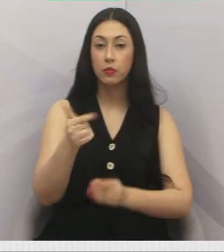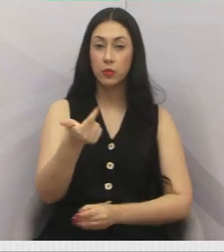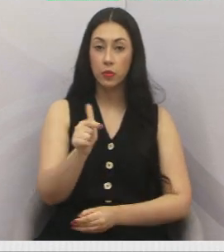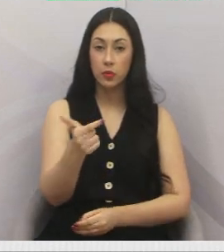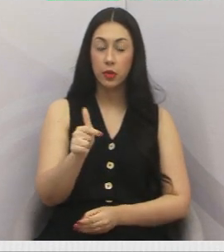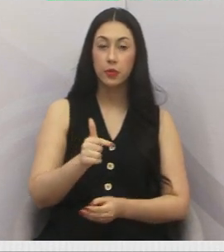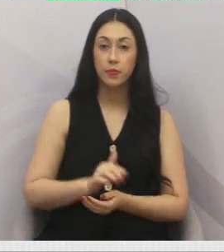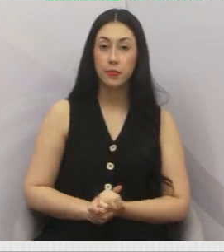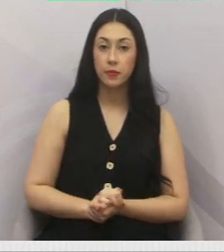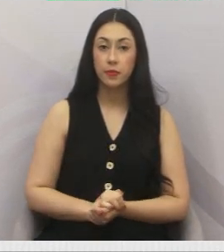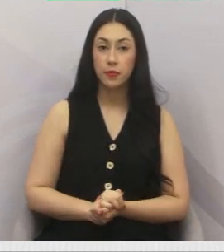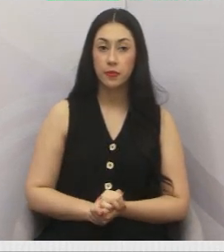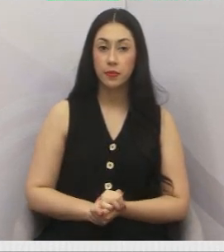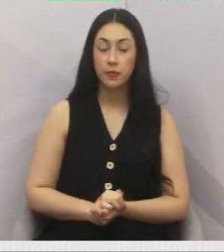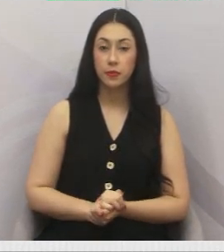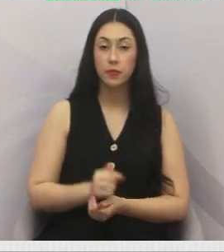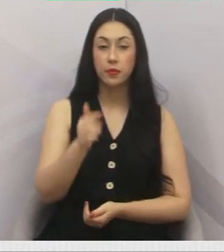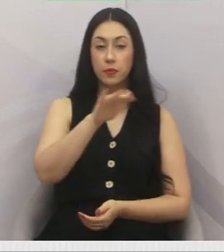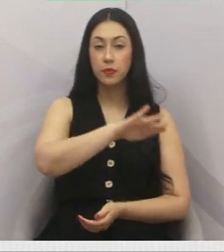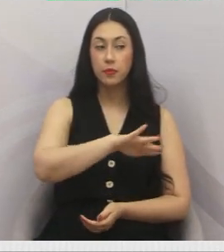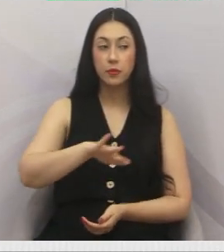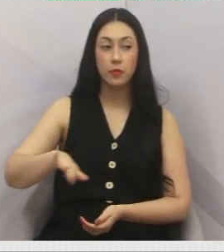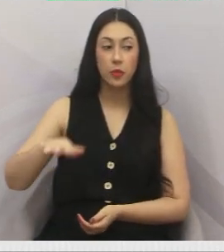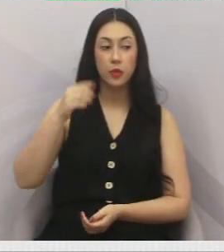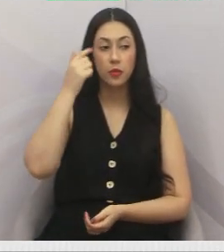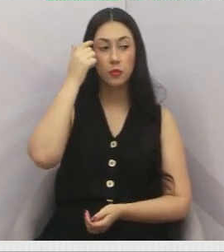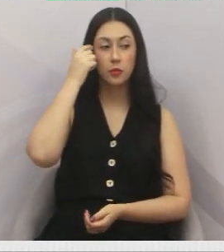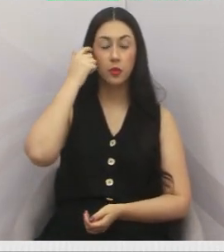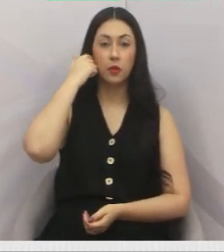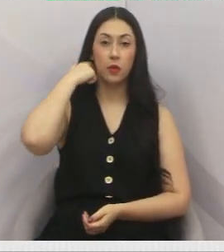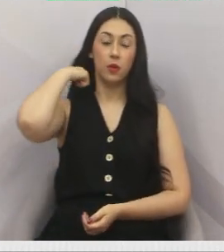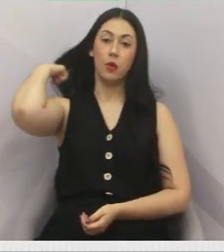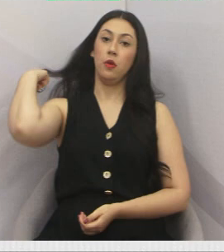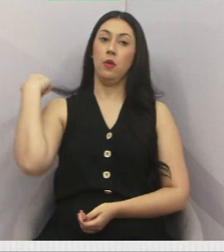branco. Próximo voto.